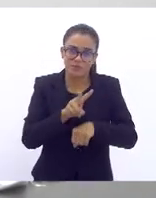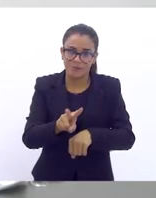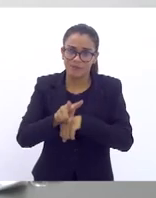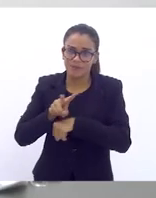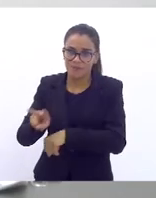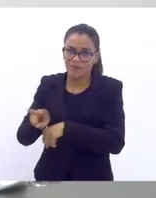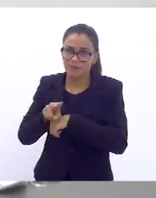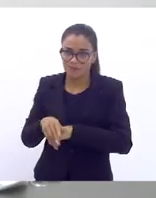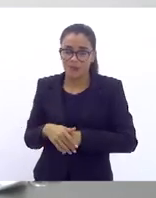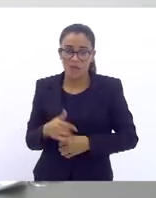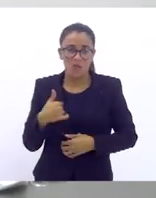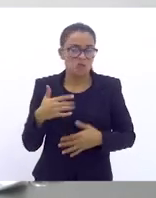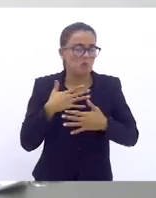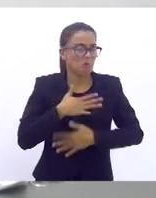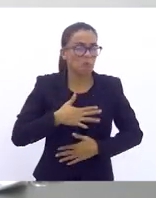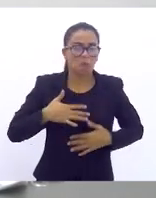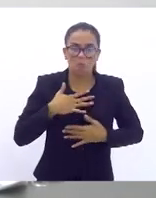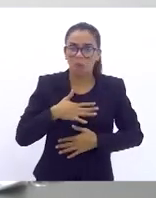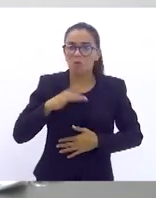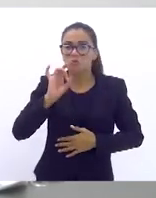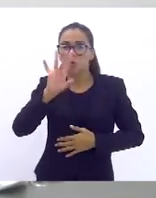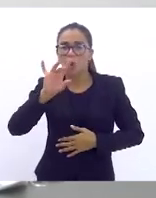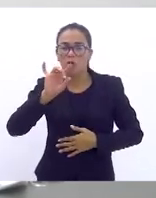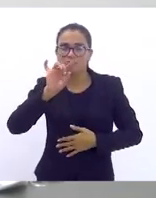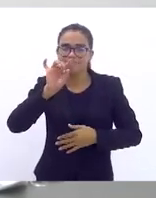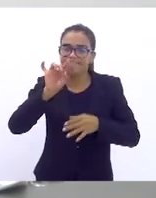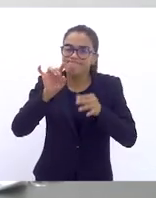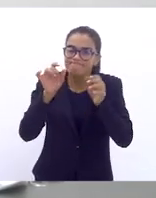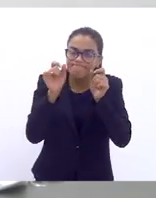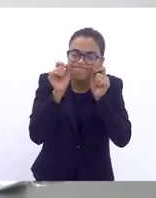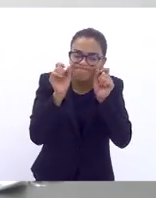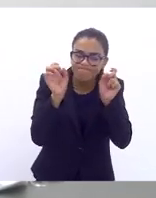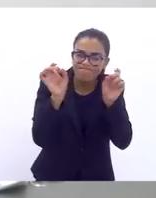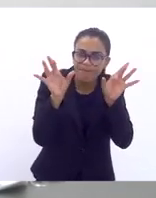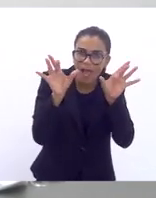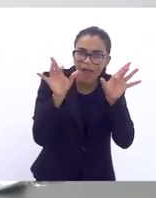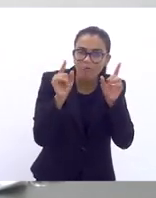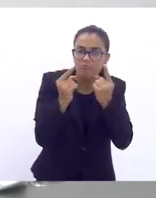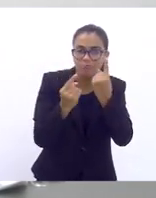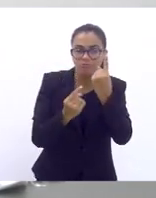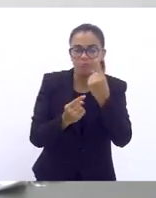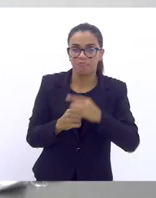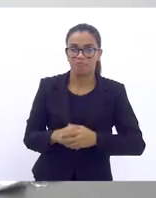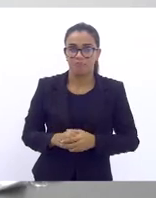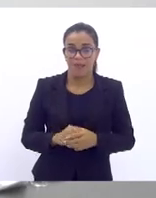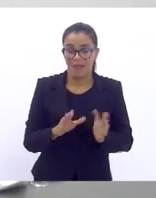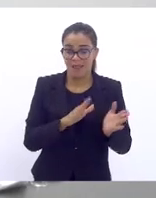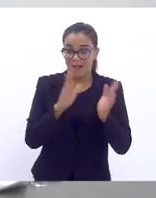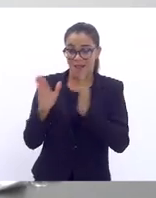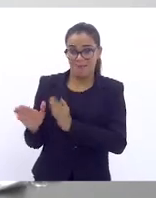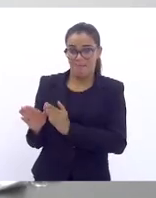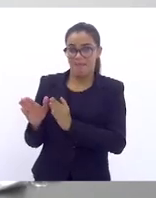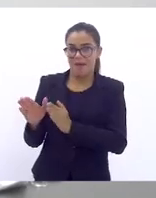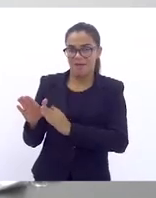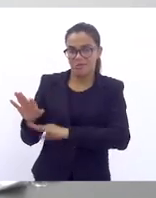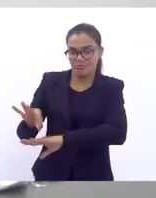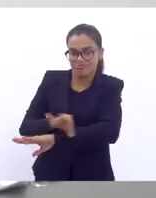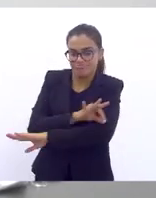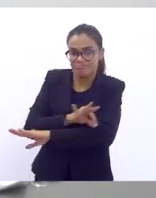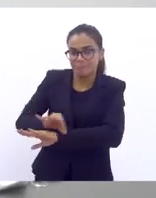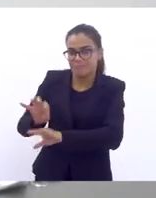tô aqui muito satisfeito faria uma observação na parte de infraestrutura